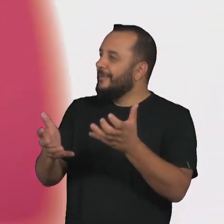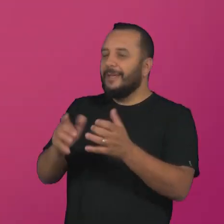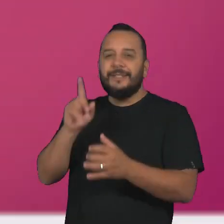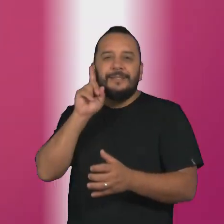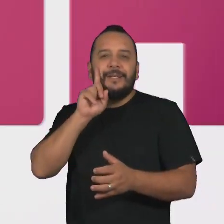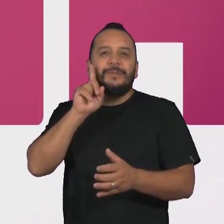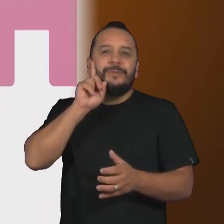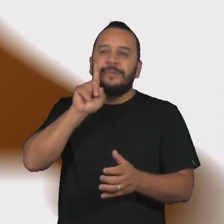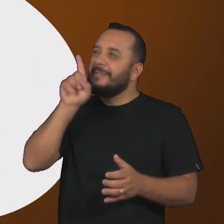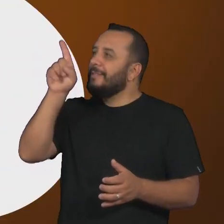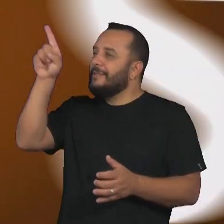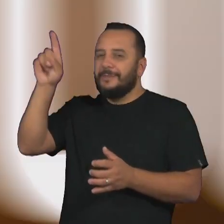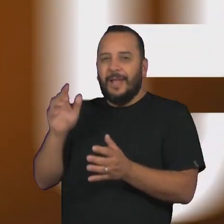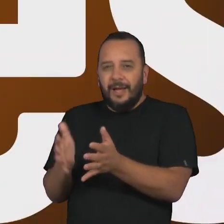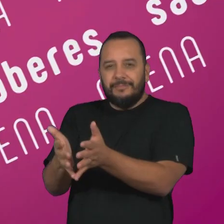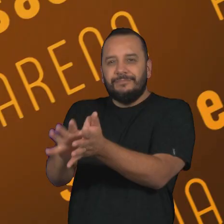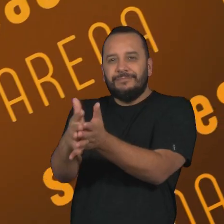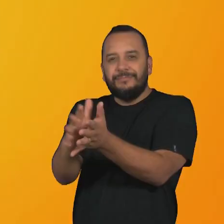mundo sambar.